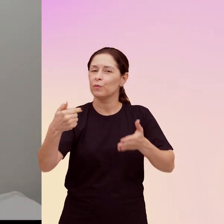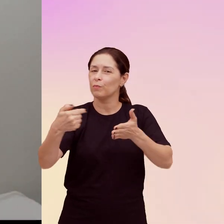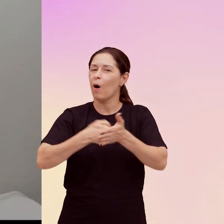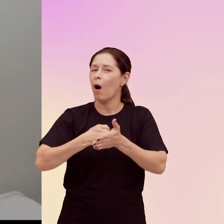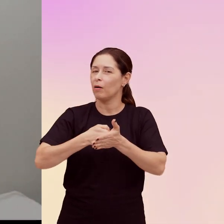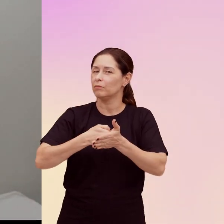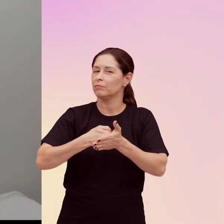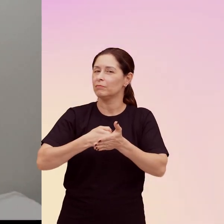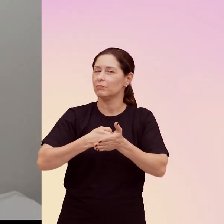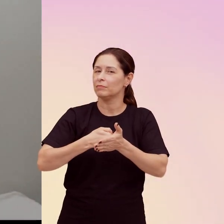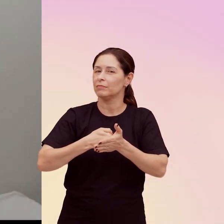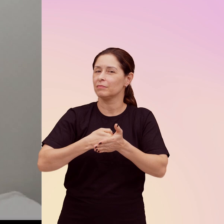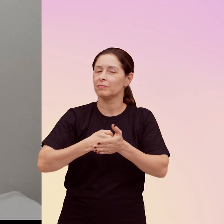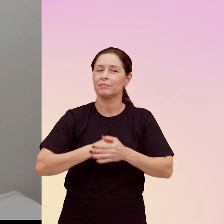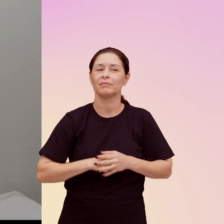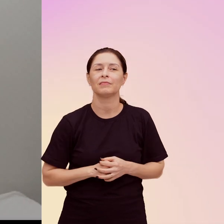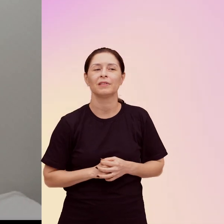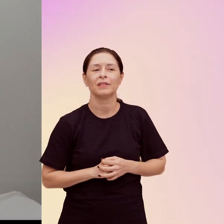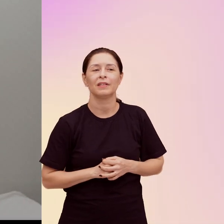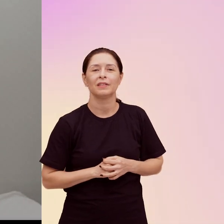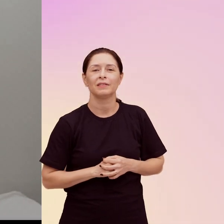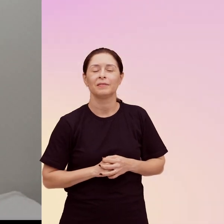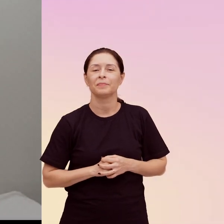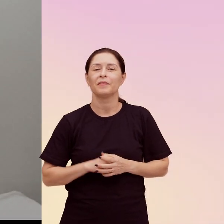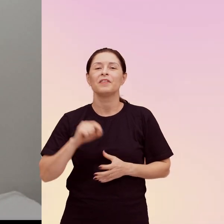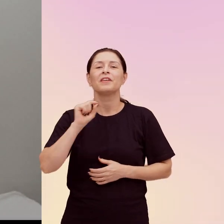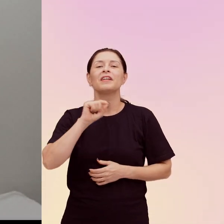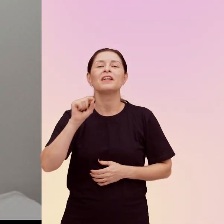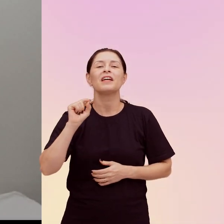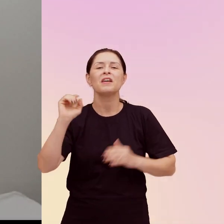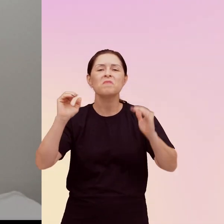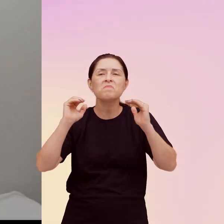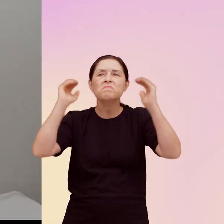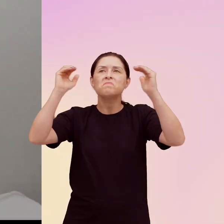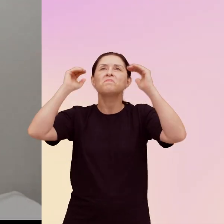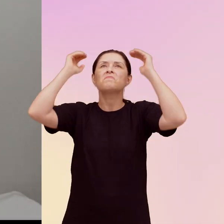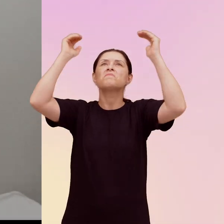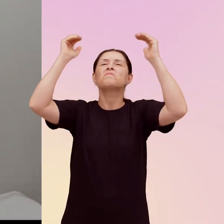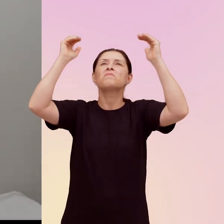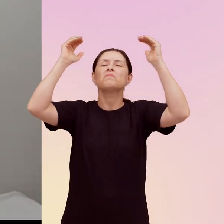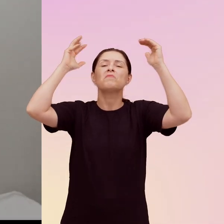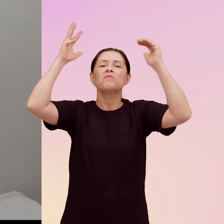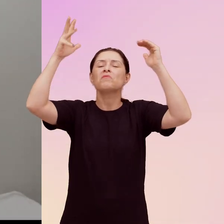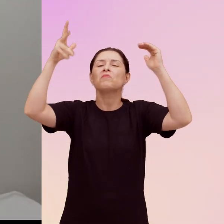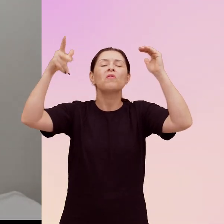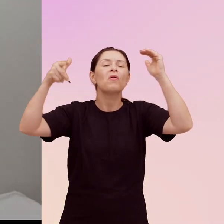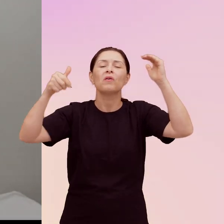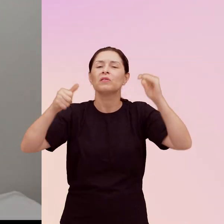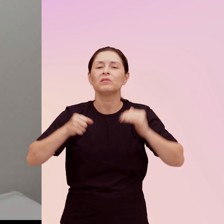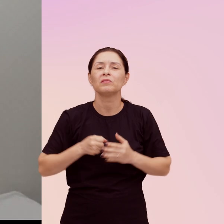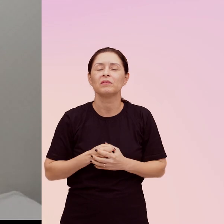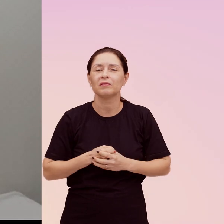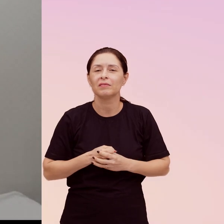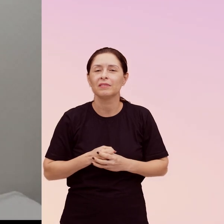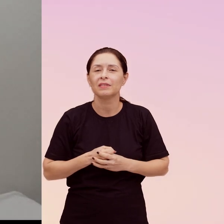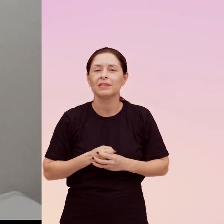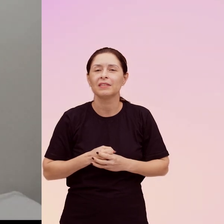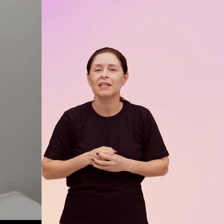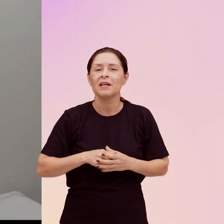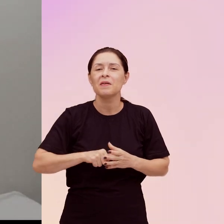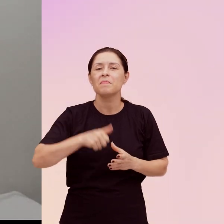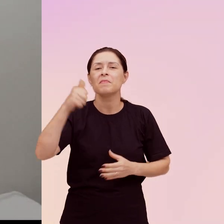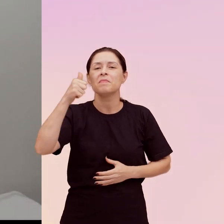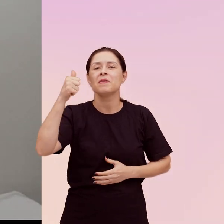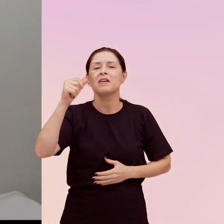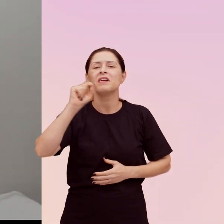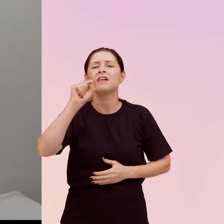o seu herói? A segunda é: você sabe quem é o maior de todos? A resposta da pergunta 1 é: de